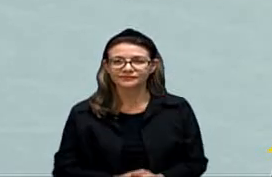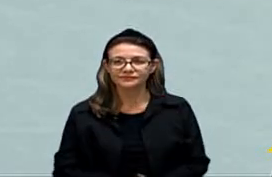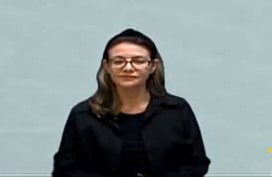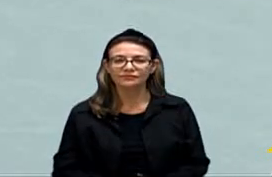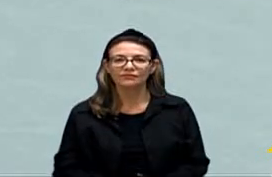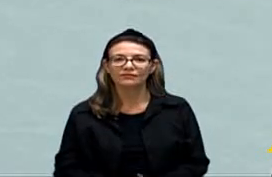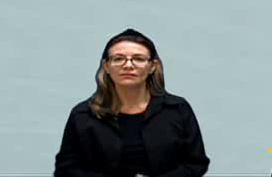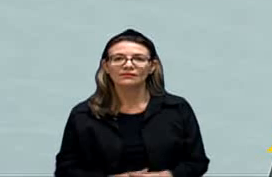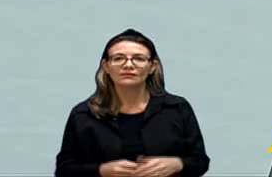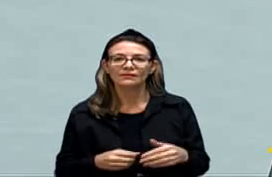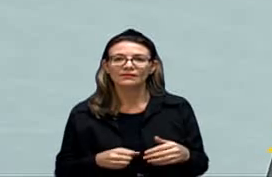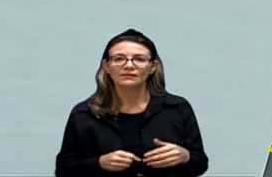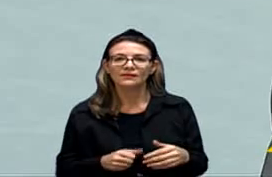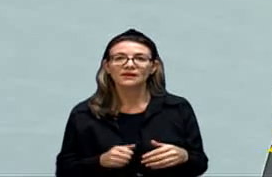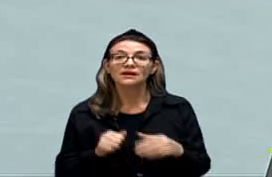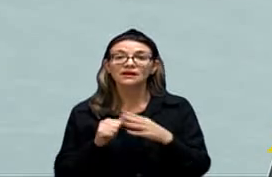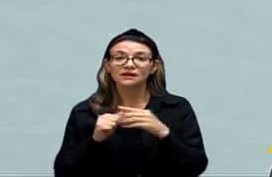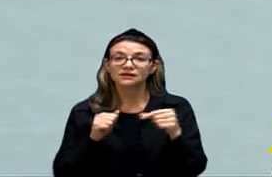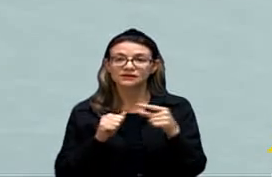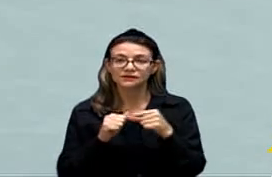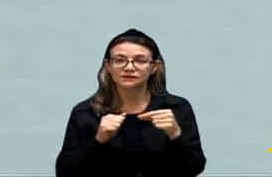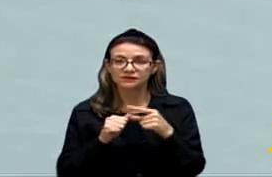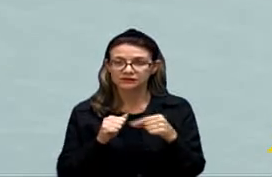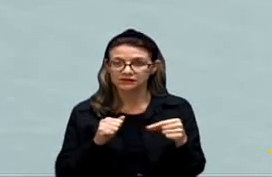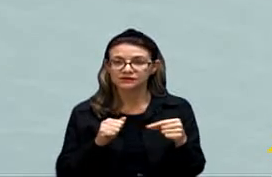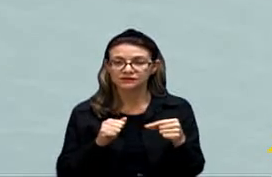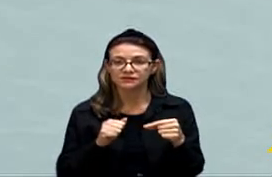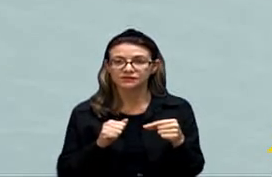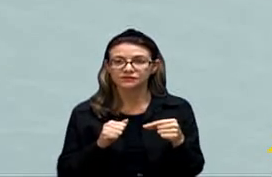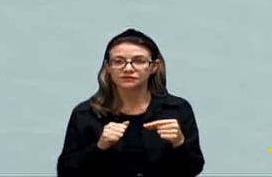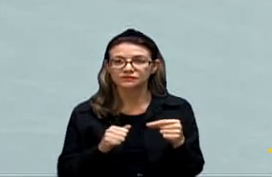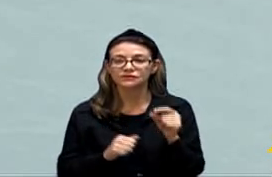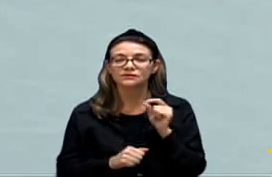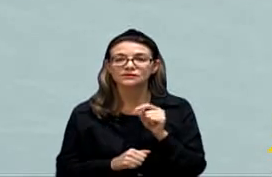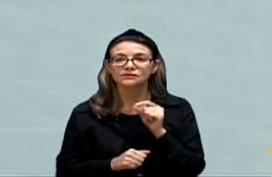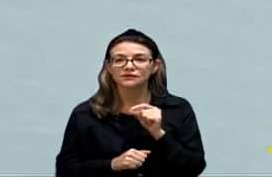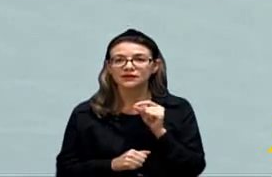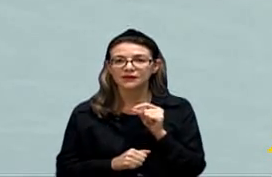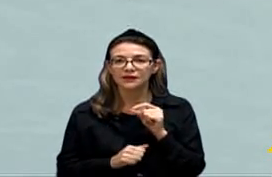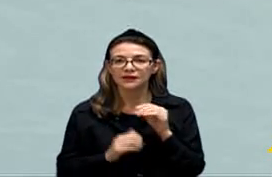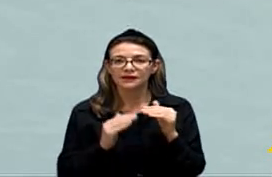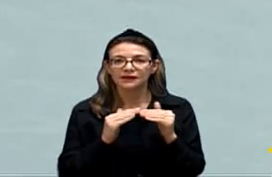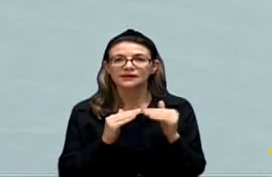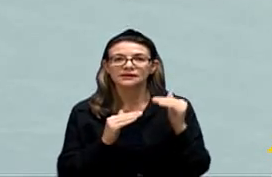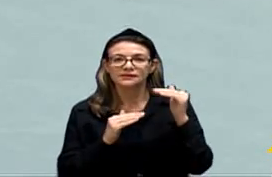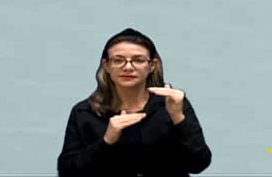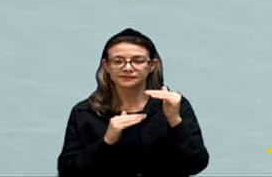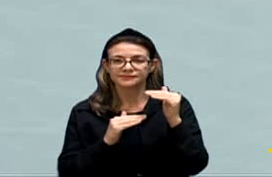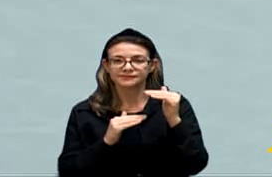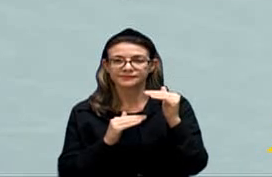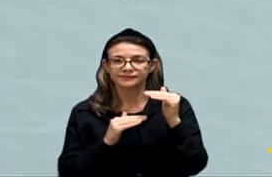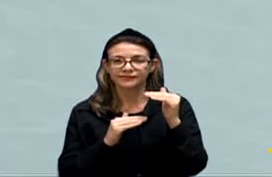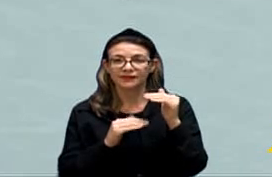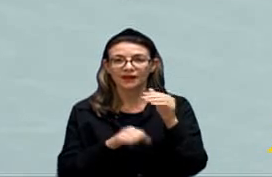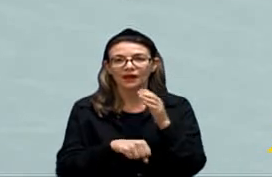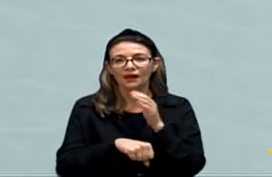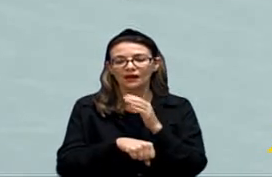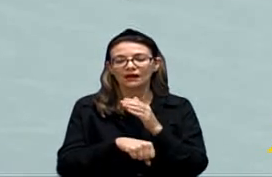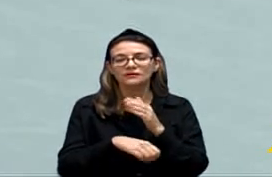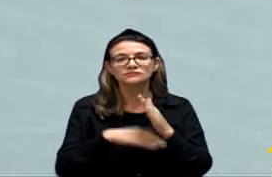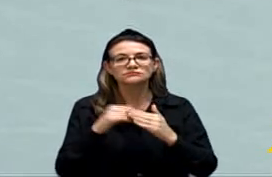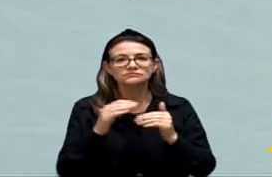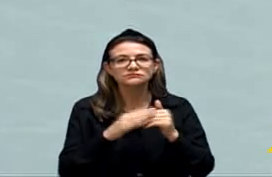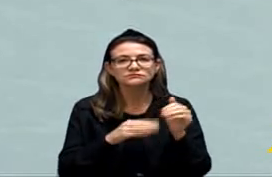estabelecido como critério permanente de desempate nos concursos eh a capacitação da língua brasileira de